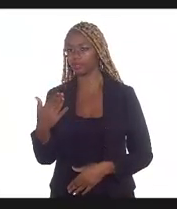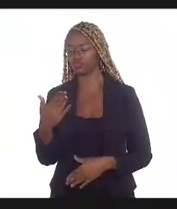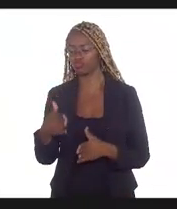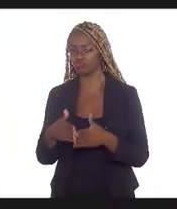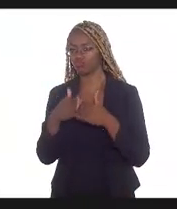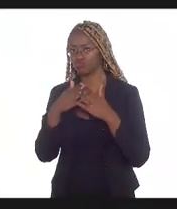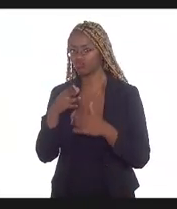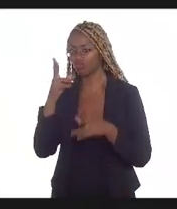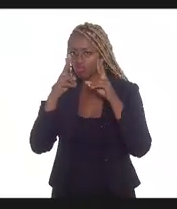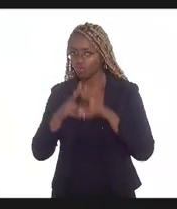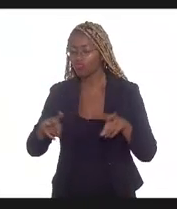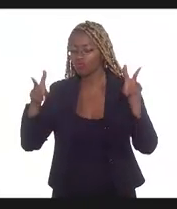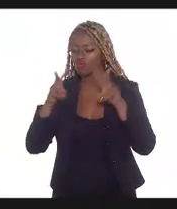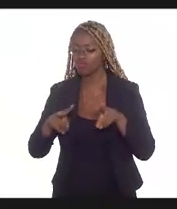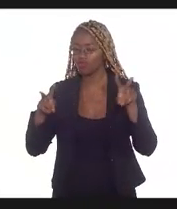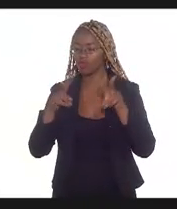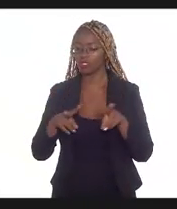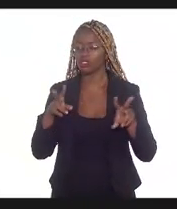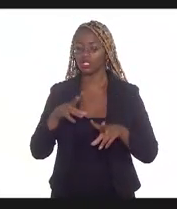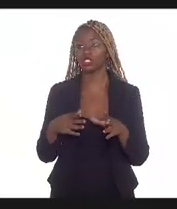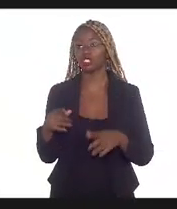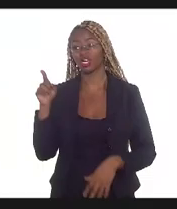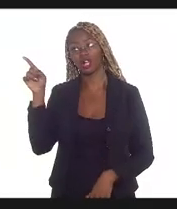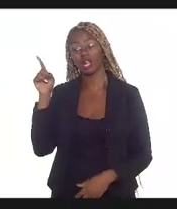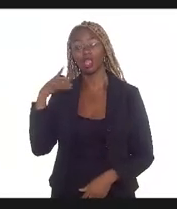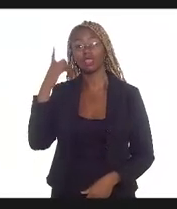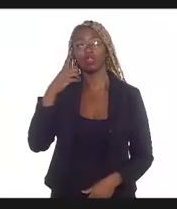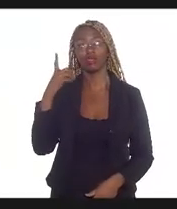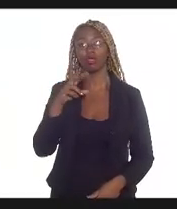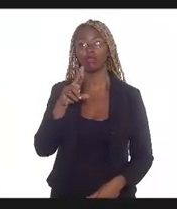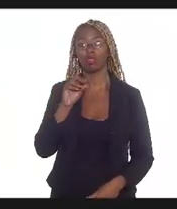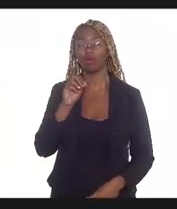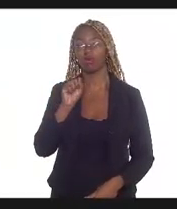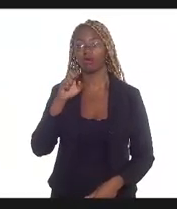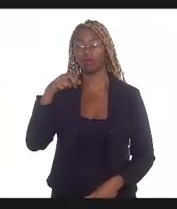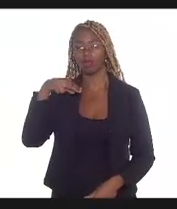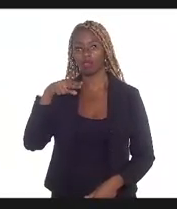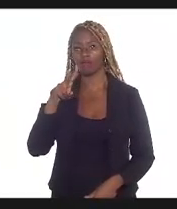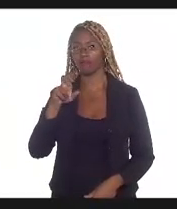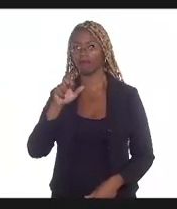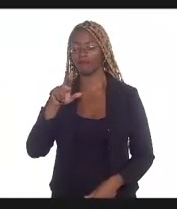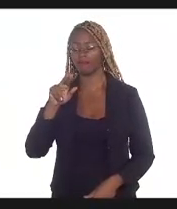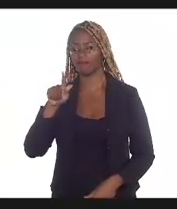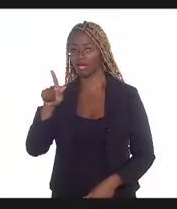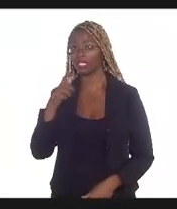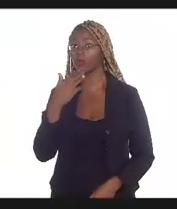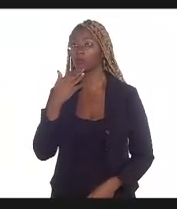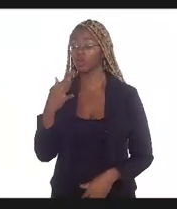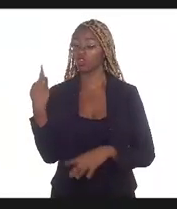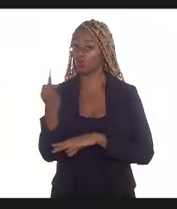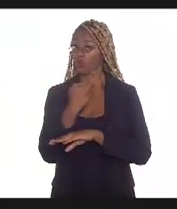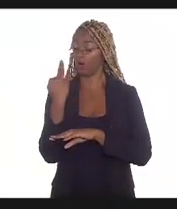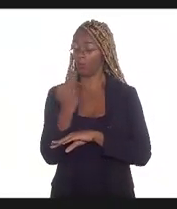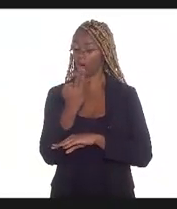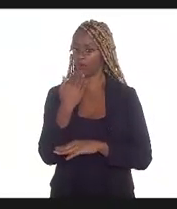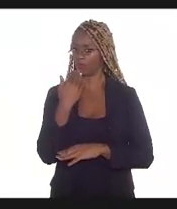um requerimento de pedido de vista feito pelo deputado Rosenberg Reis, ele me encaminhou um requerimento pedido formal, aqui por escrito.